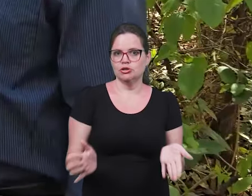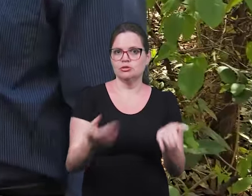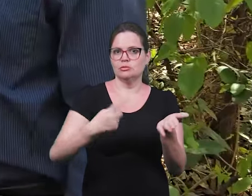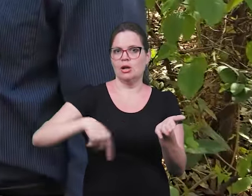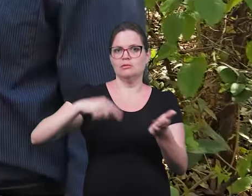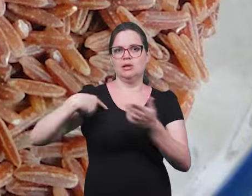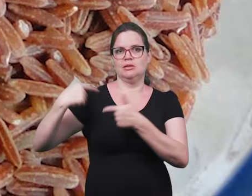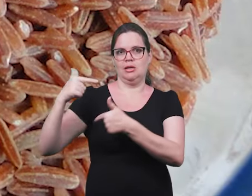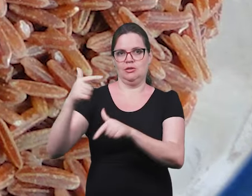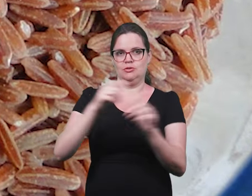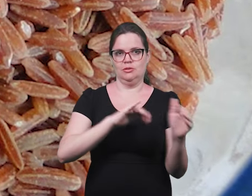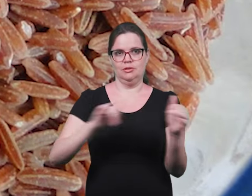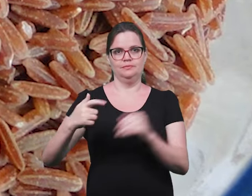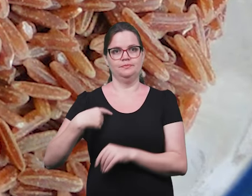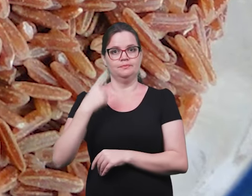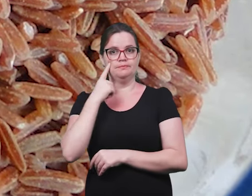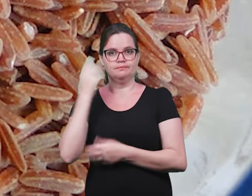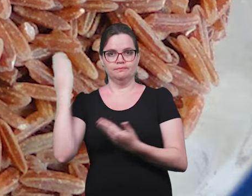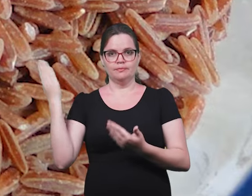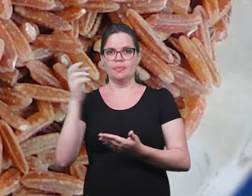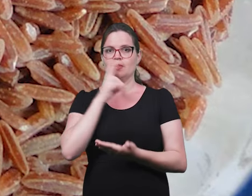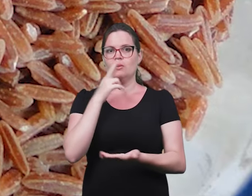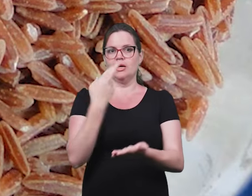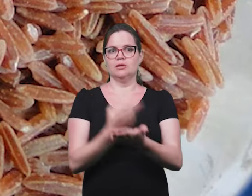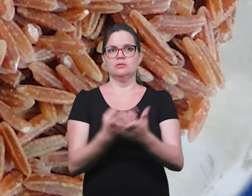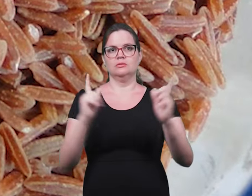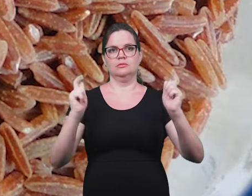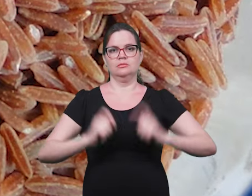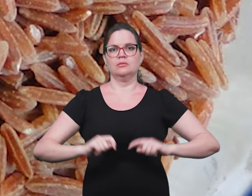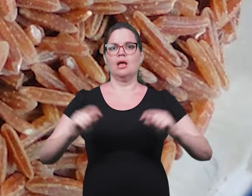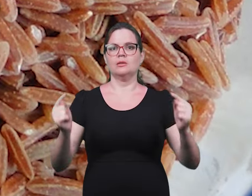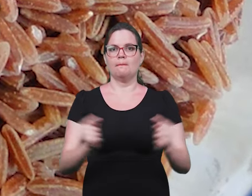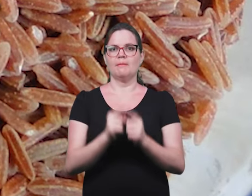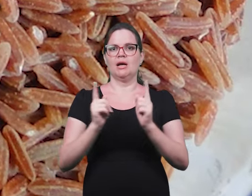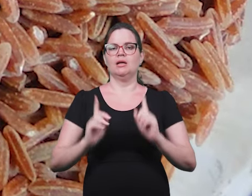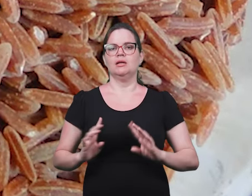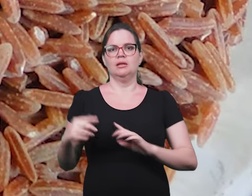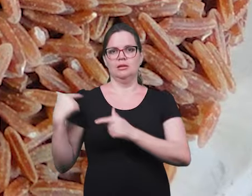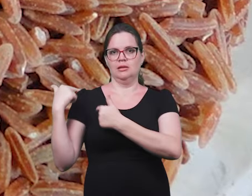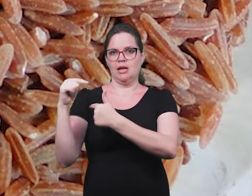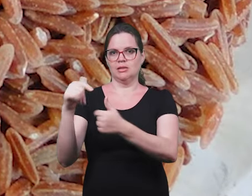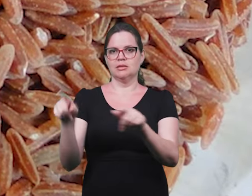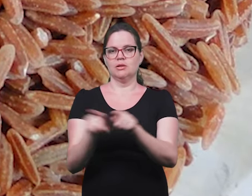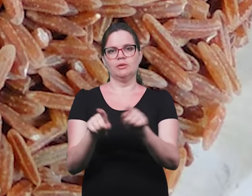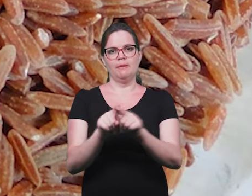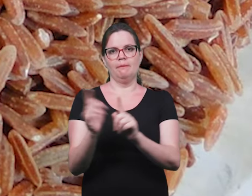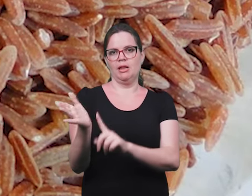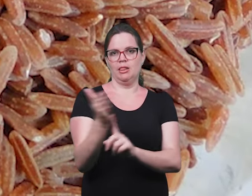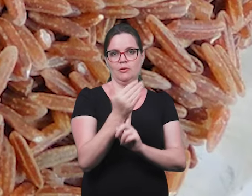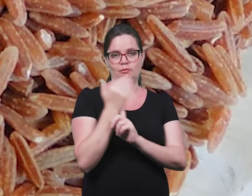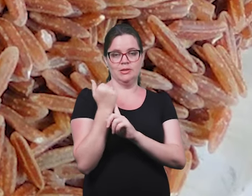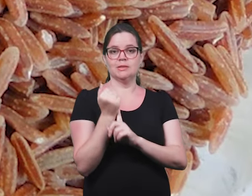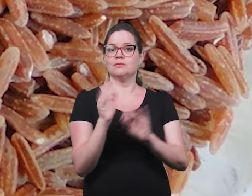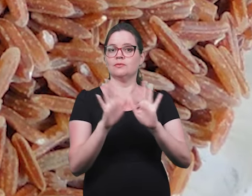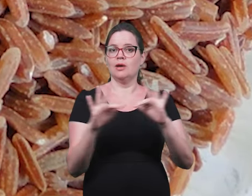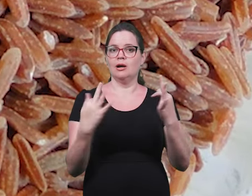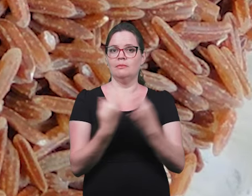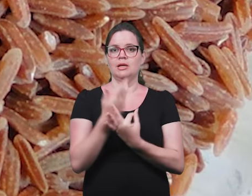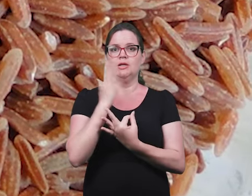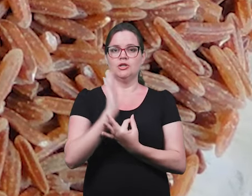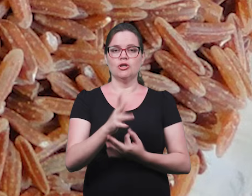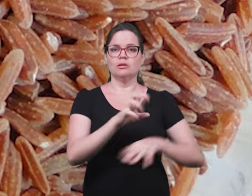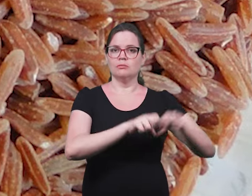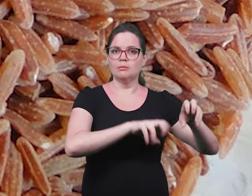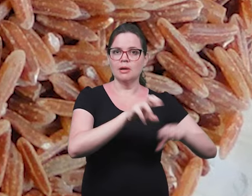forma tradicional. Os resultados do projeto unem tradição e inovação. Famílias já estão colhendo